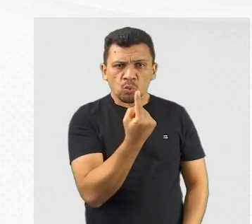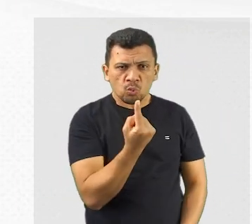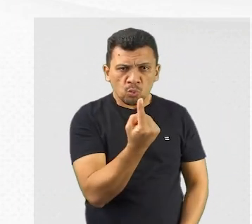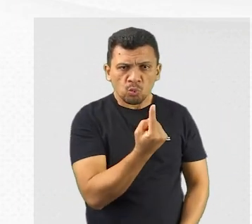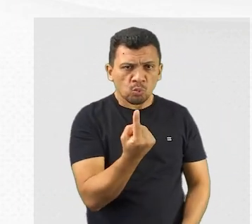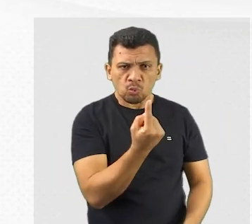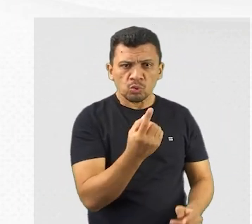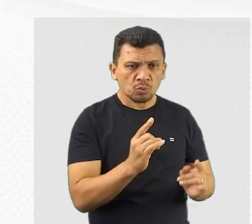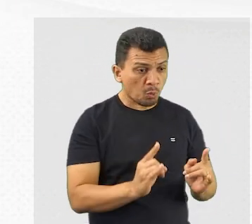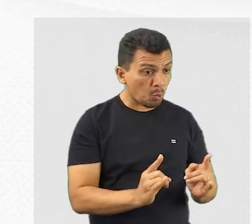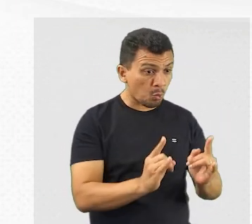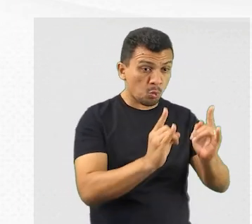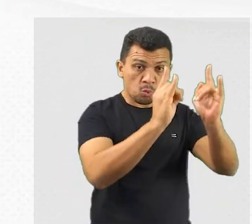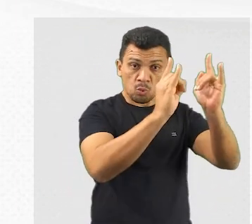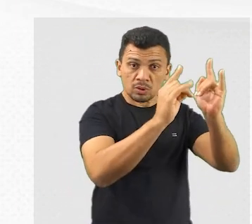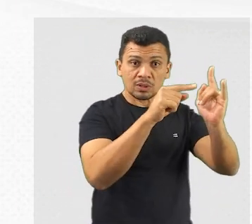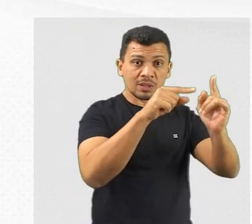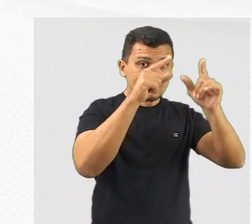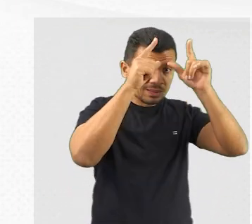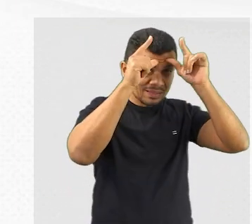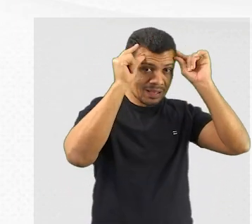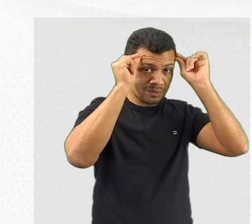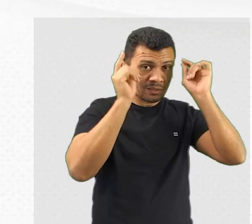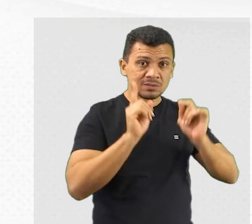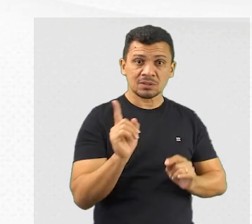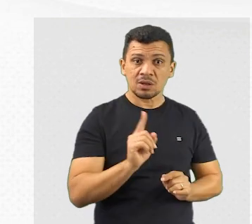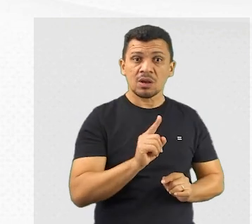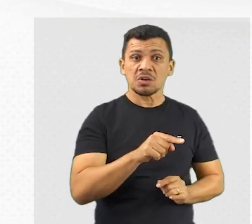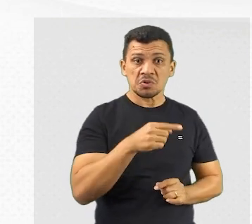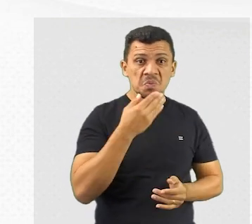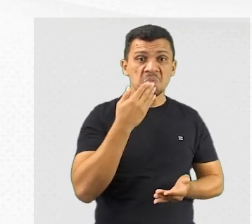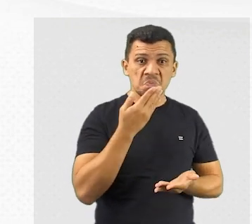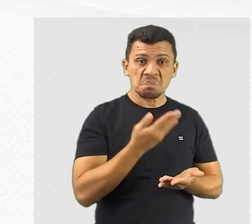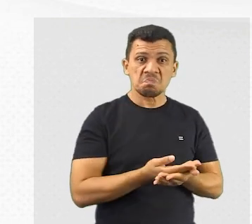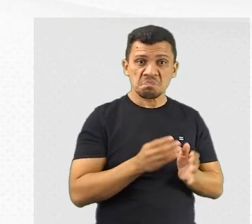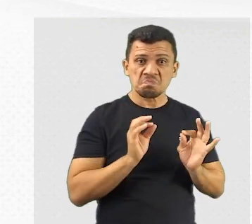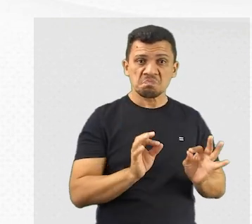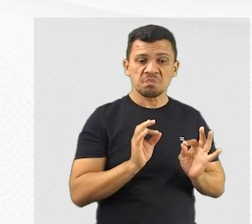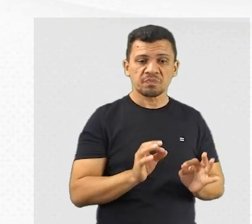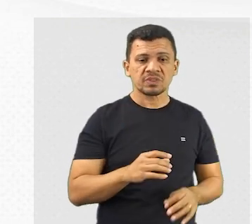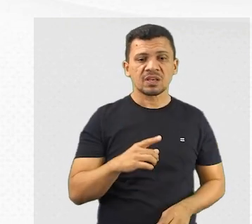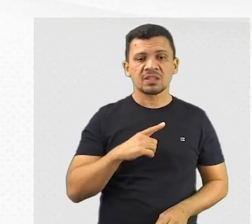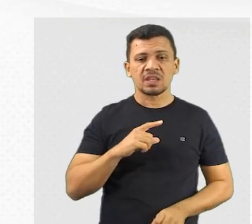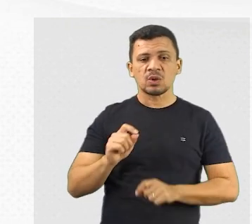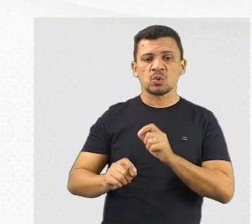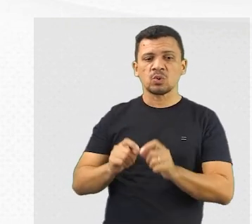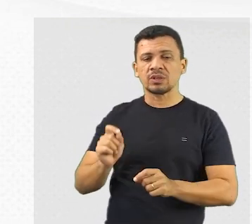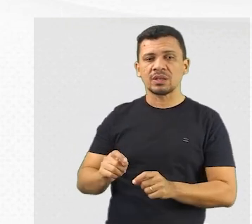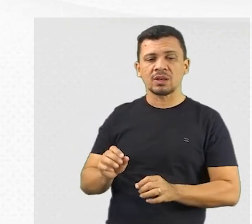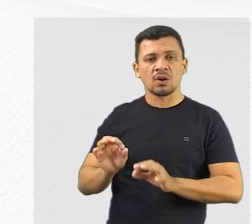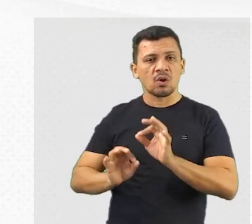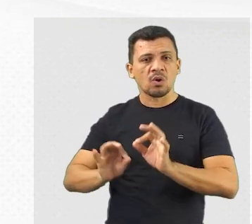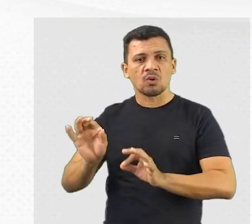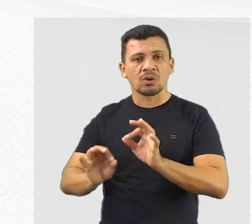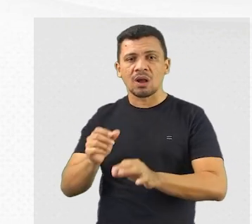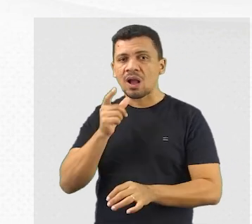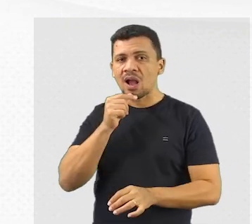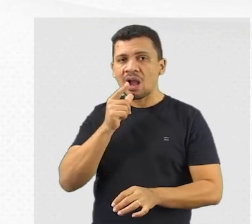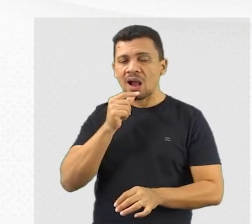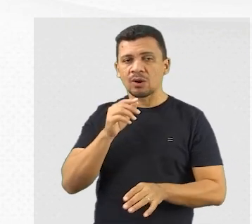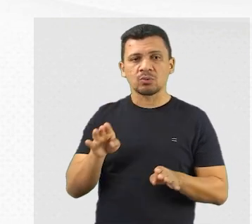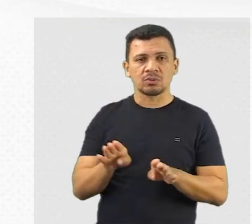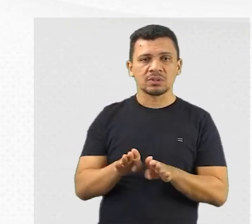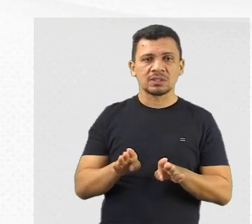Antiga, que é um elemento já fabuloso. Você está falando de aquedutos, basílicas. O termo basílica era